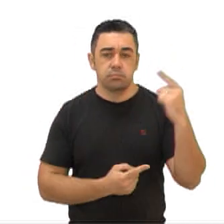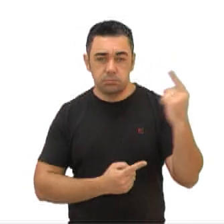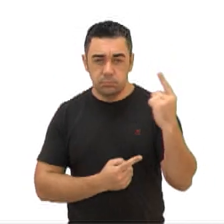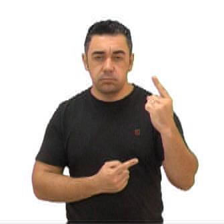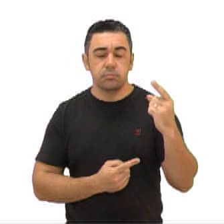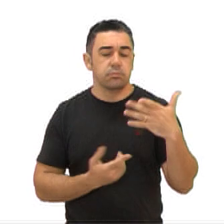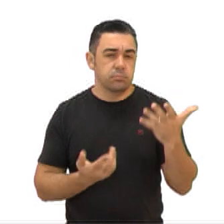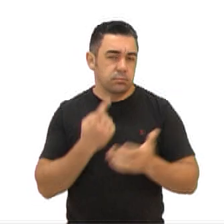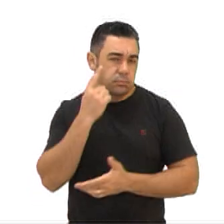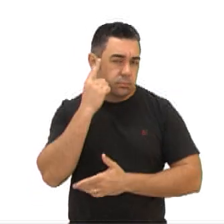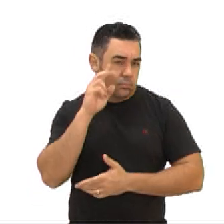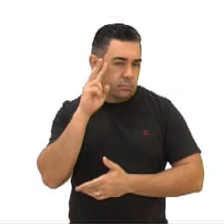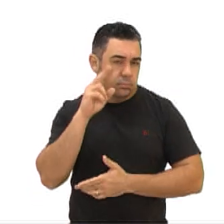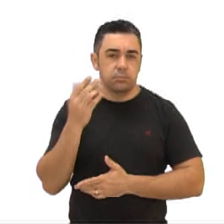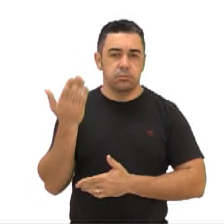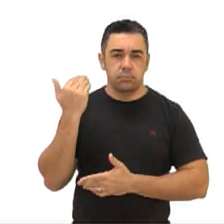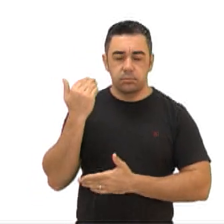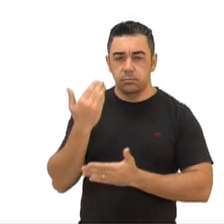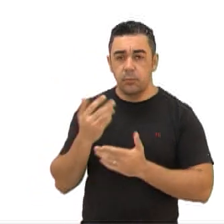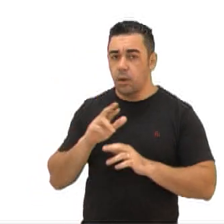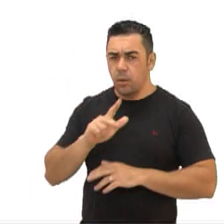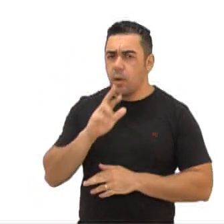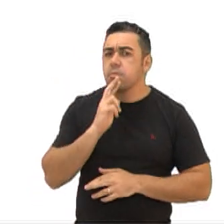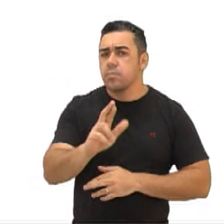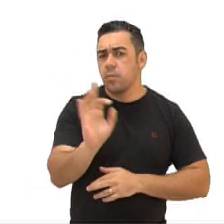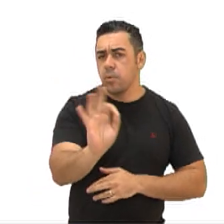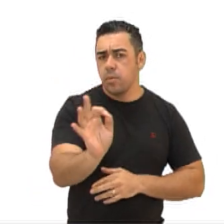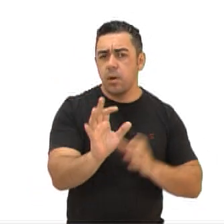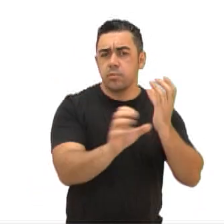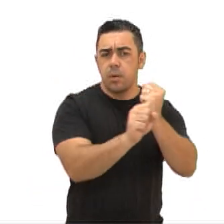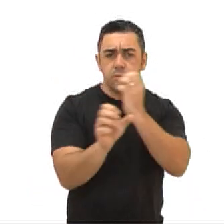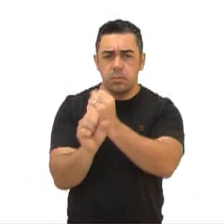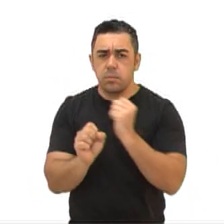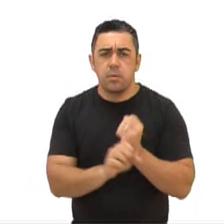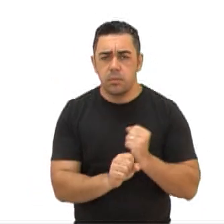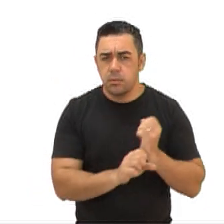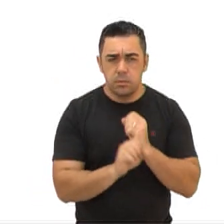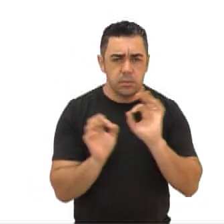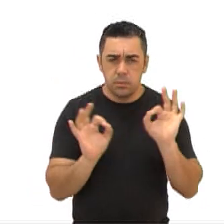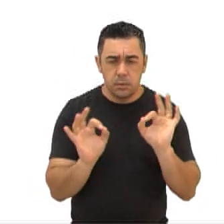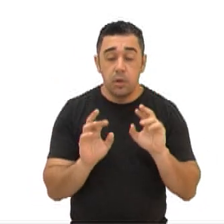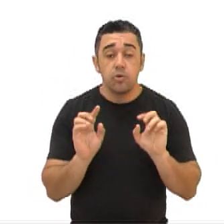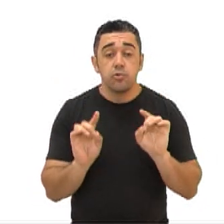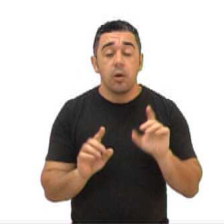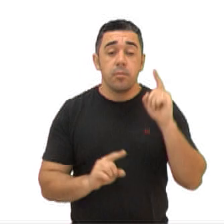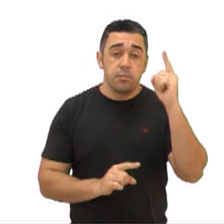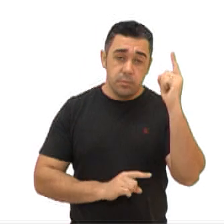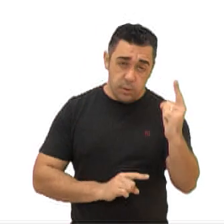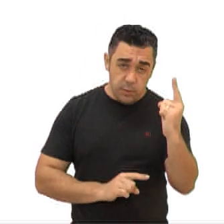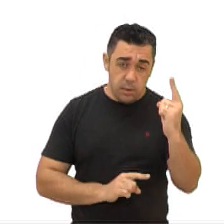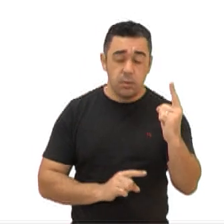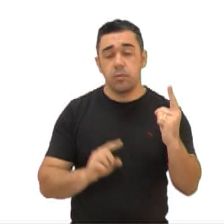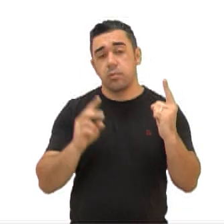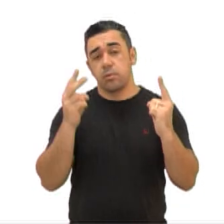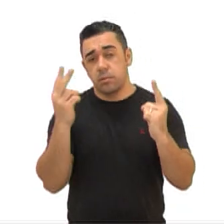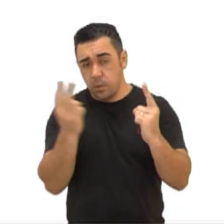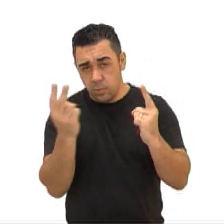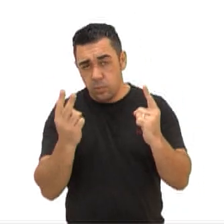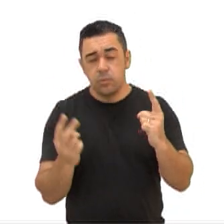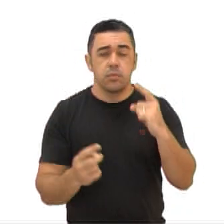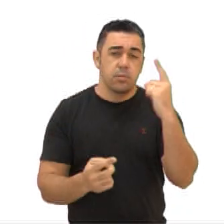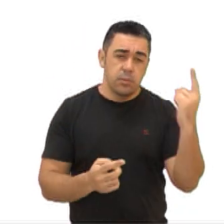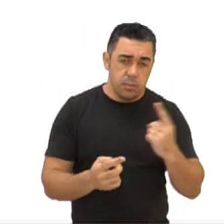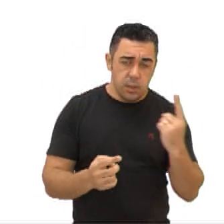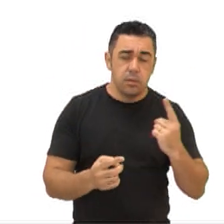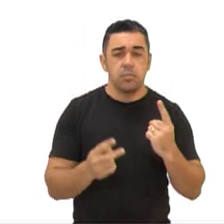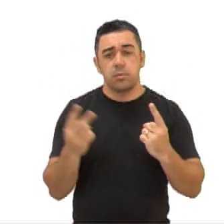Então, vamos só relembrar. Não é para resolver a expressão. Simplesmente identifique o que é o primeiro membro e